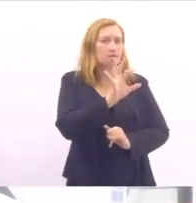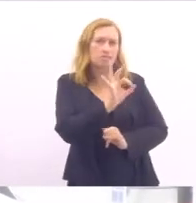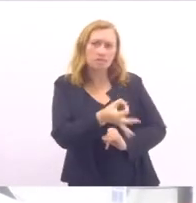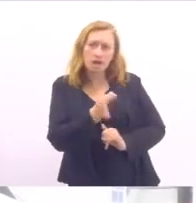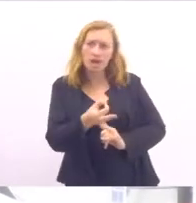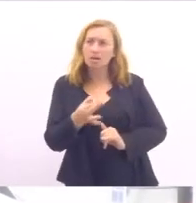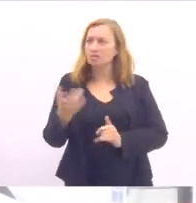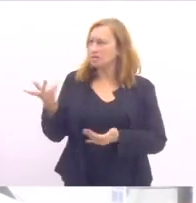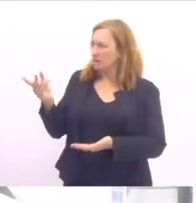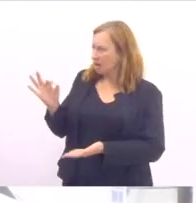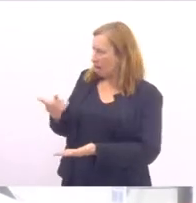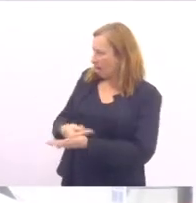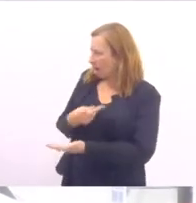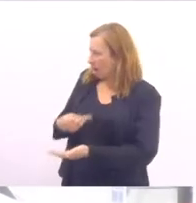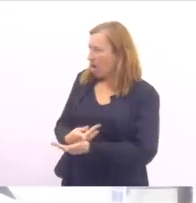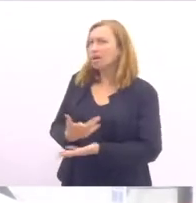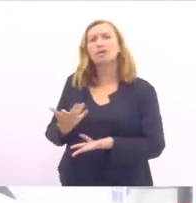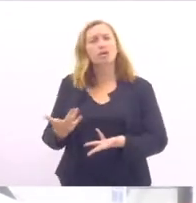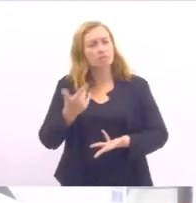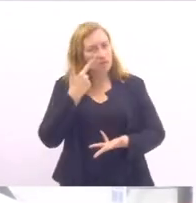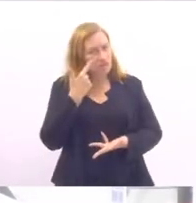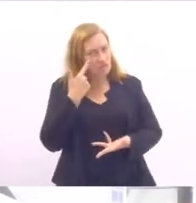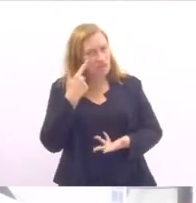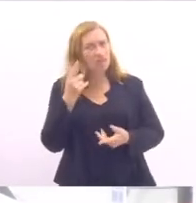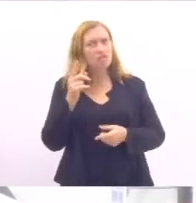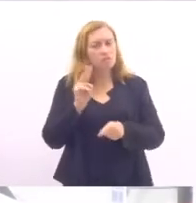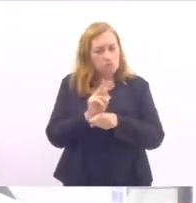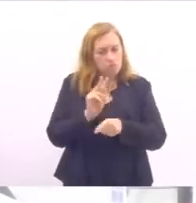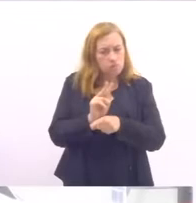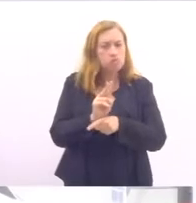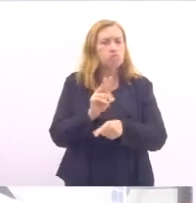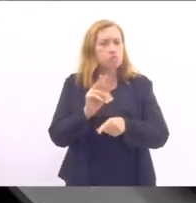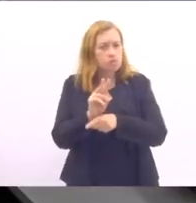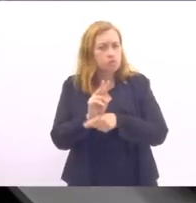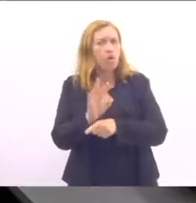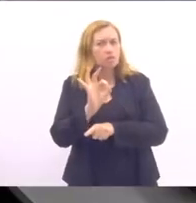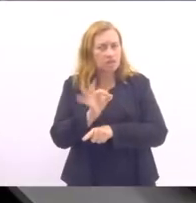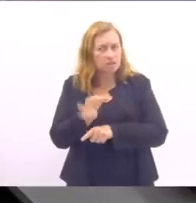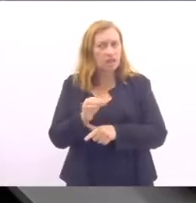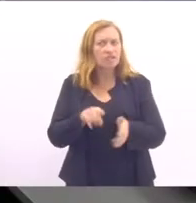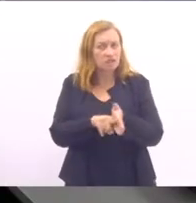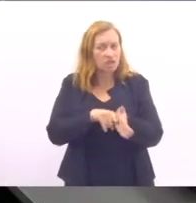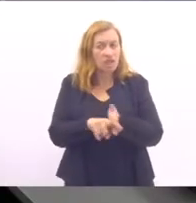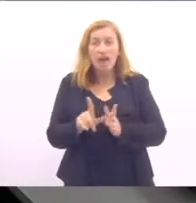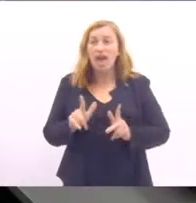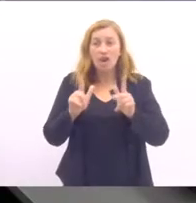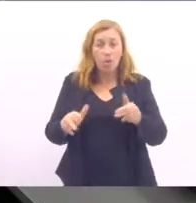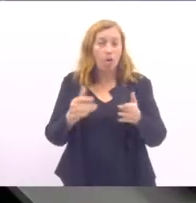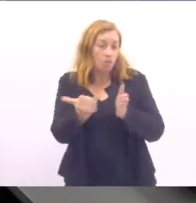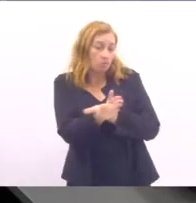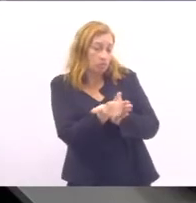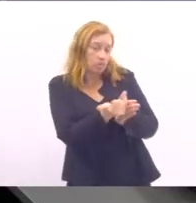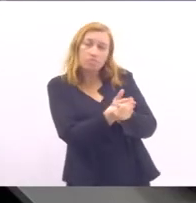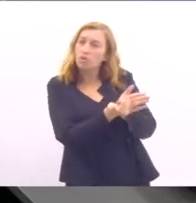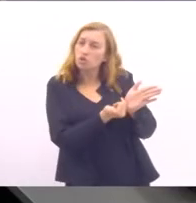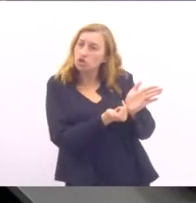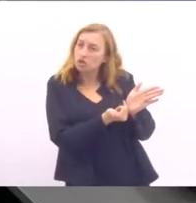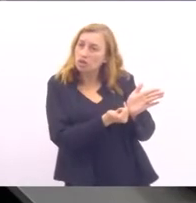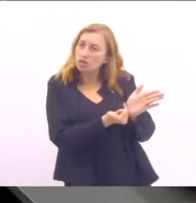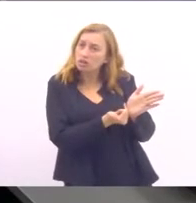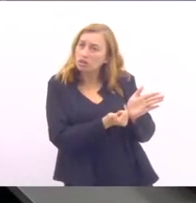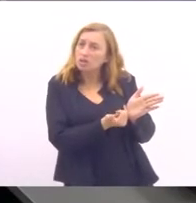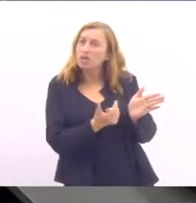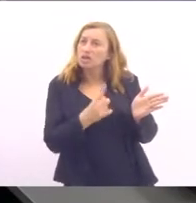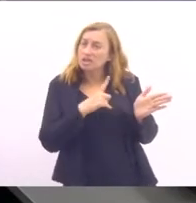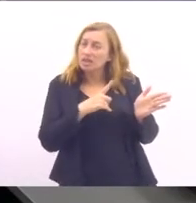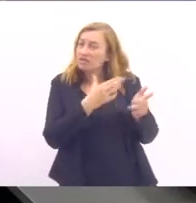é autodeclarativo, mas também tem que ter um mínimo de fiscalização, que nem imposto de renda. Né? Você tem